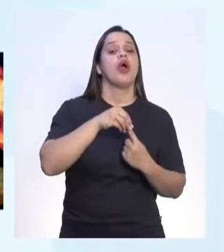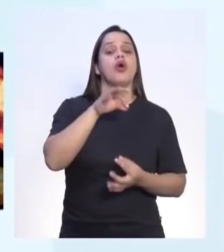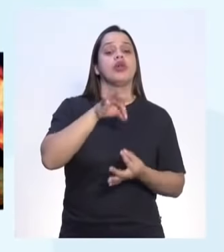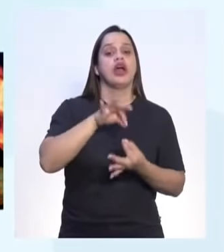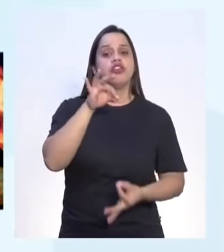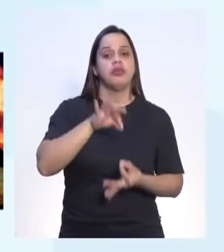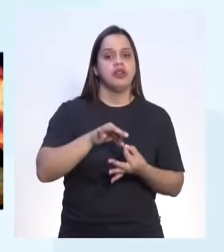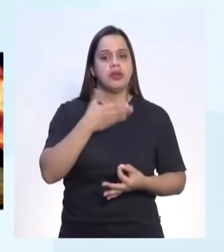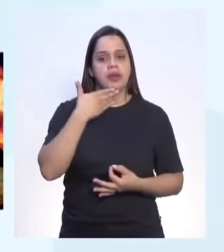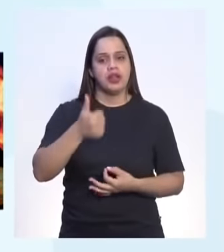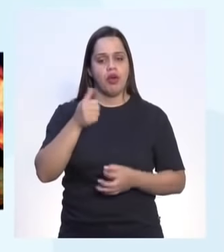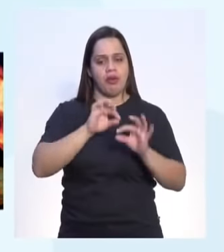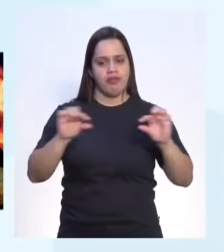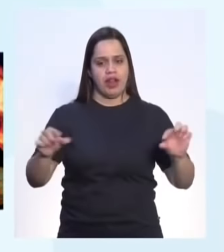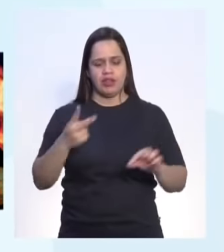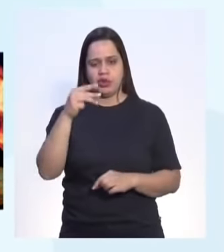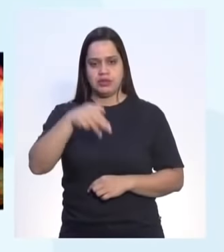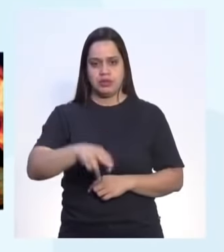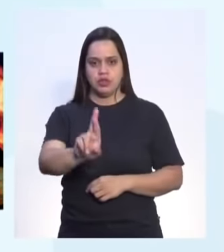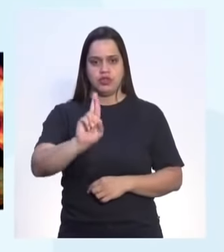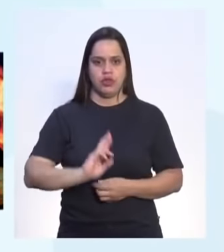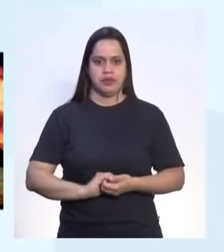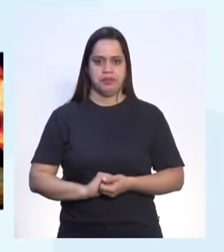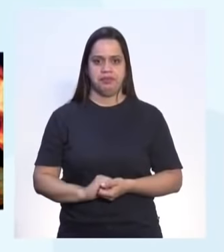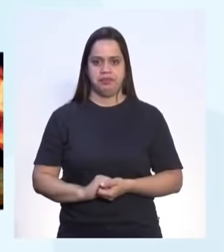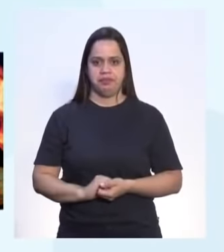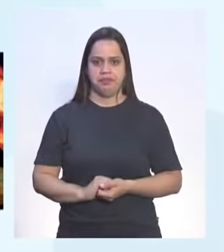para essa frase? Beleza? Dois minutinhos, a gente já retorna.